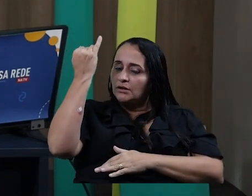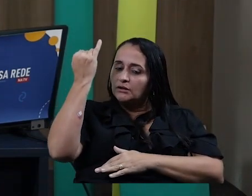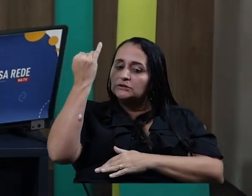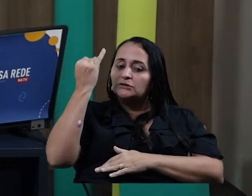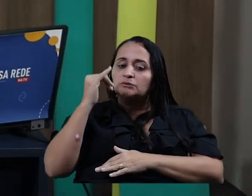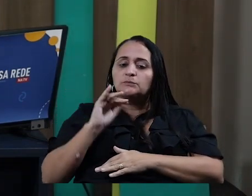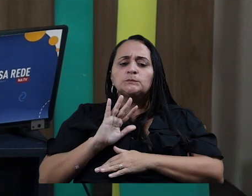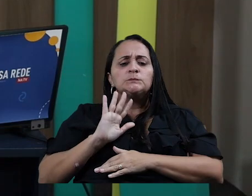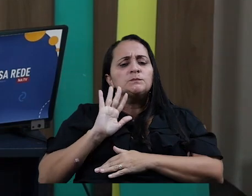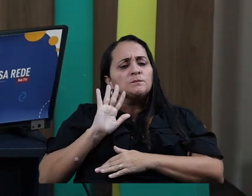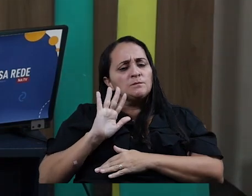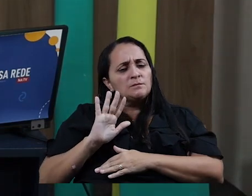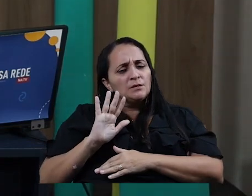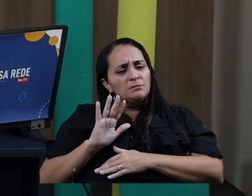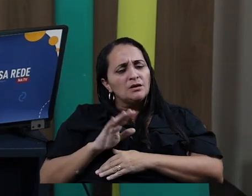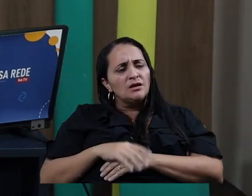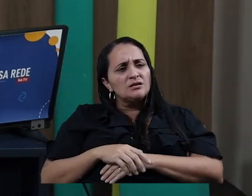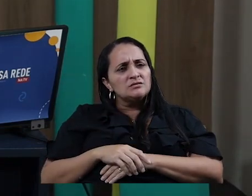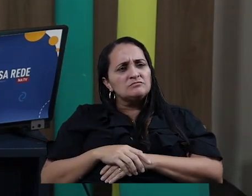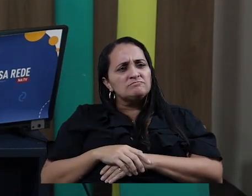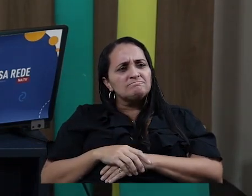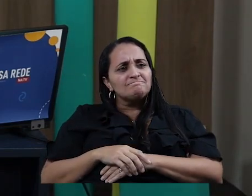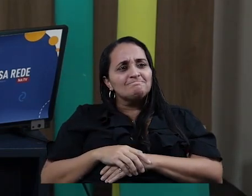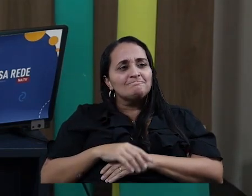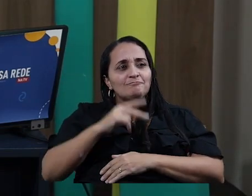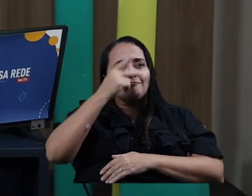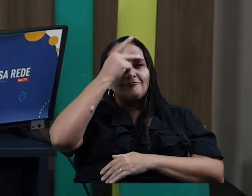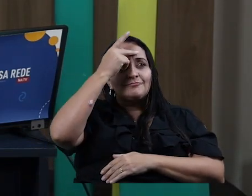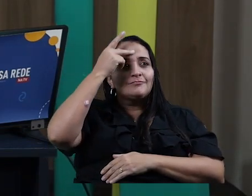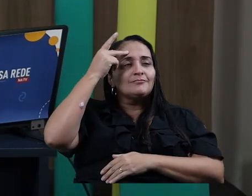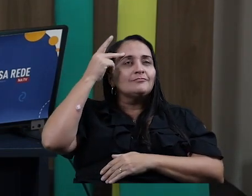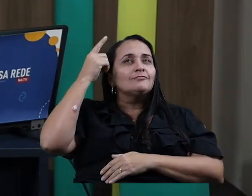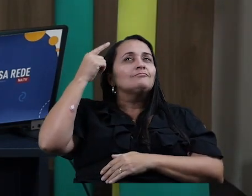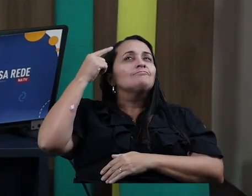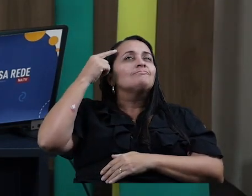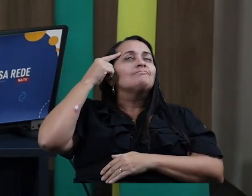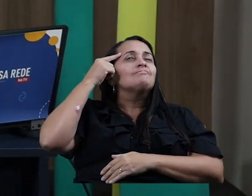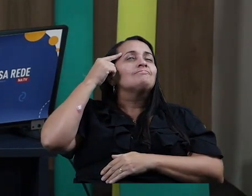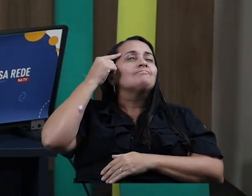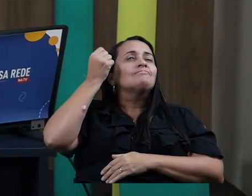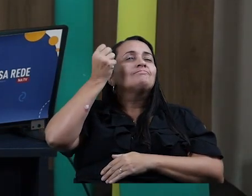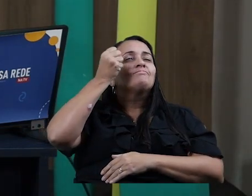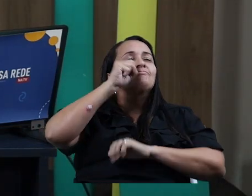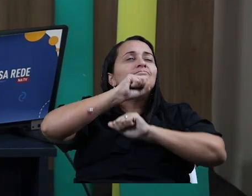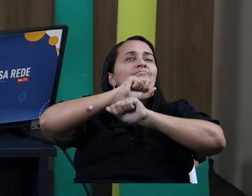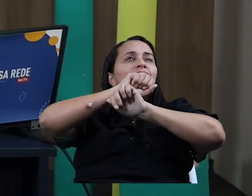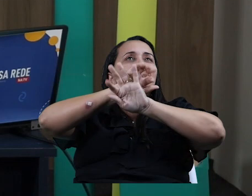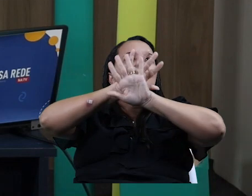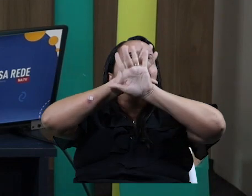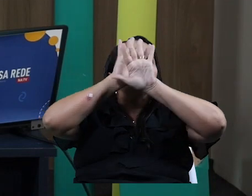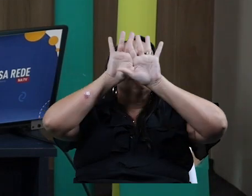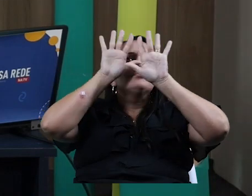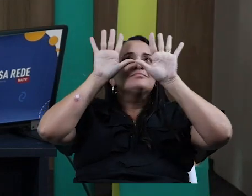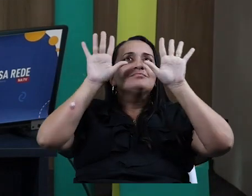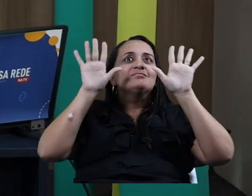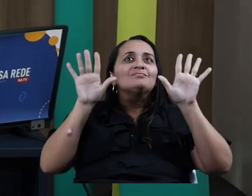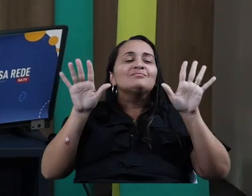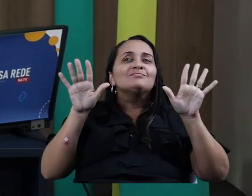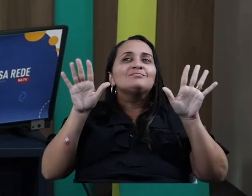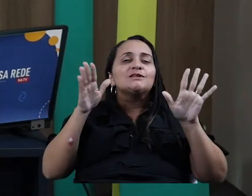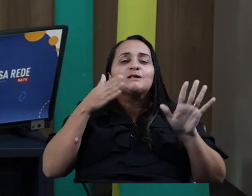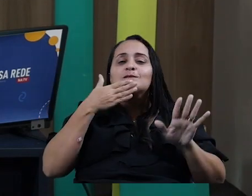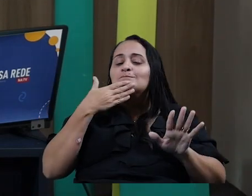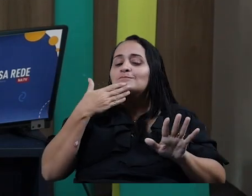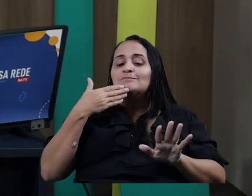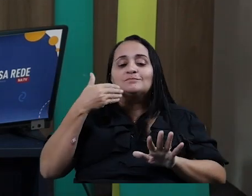importante. Mas, como o ser humano tem a mente brilhante, ele vai pensar cada vez mais coisas melhores